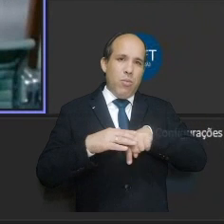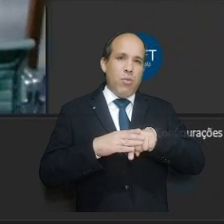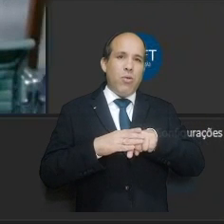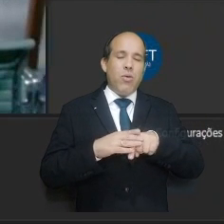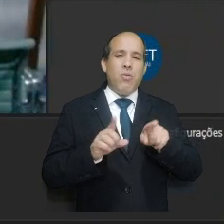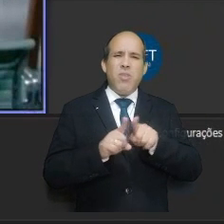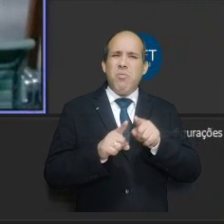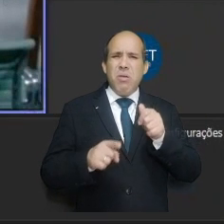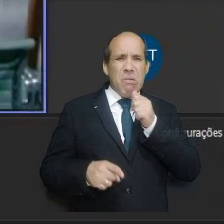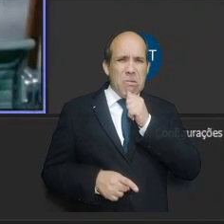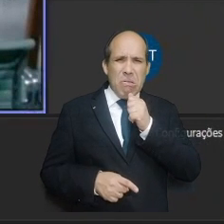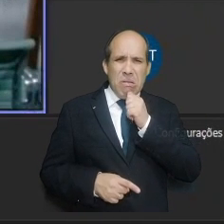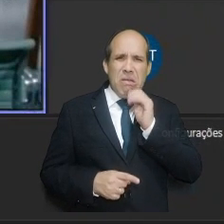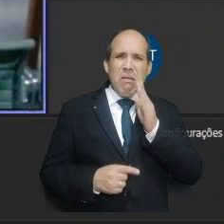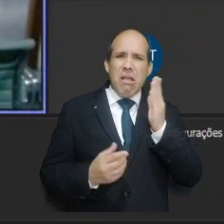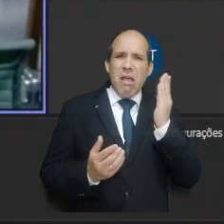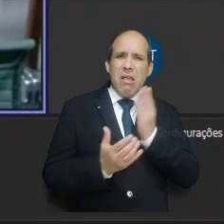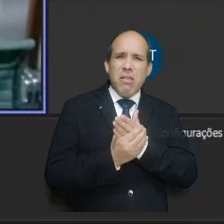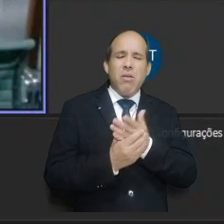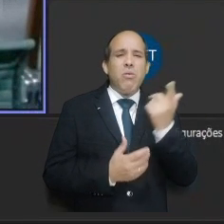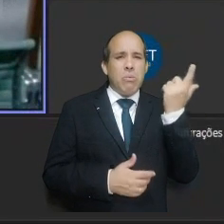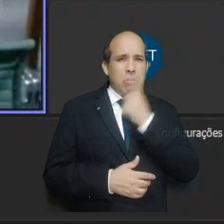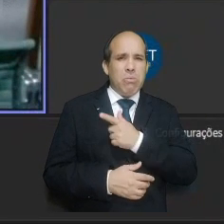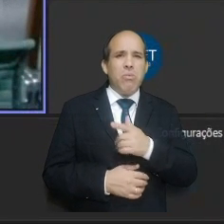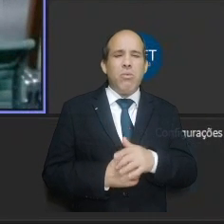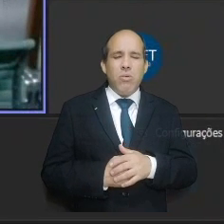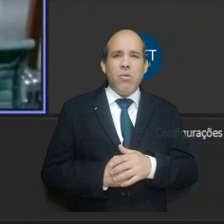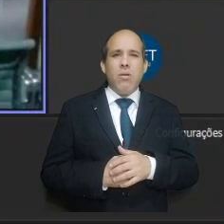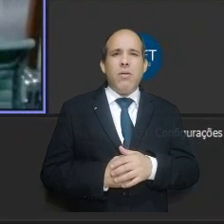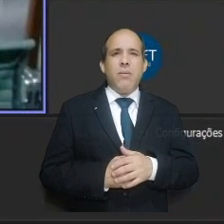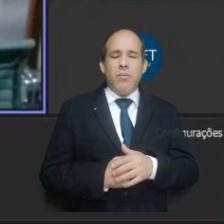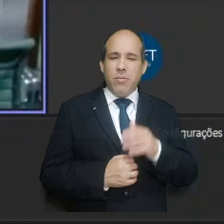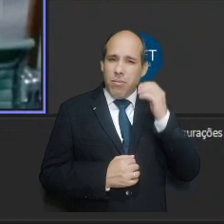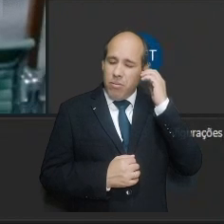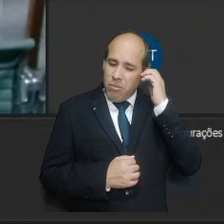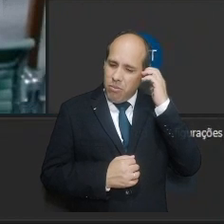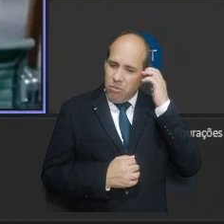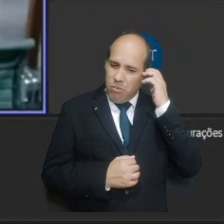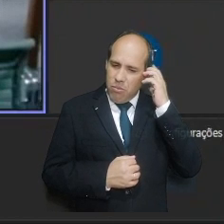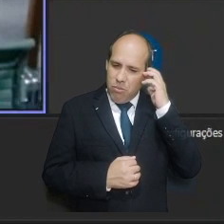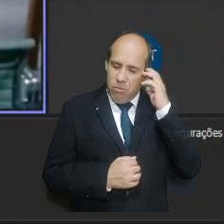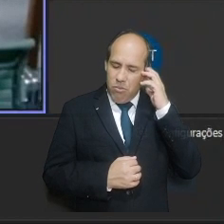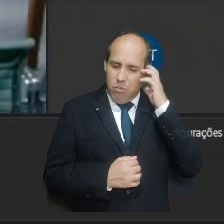ação proposta, inclusive teve procedência.